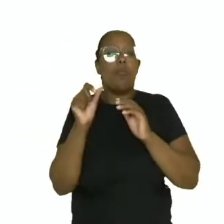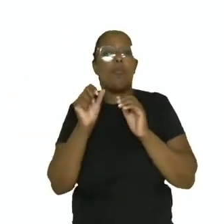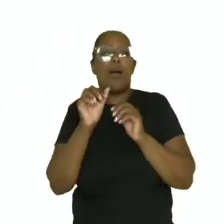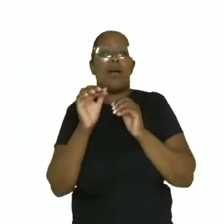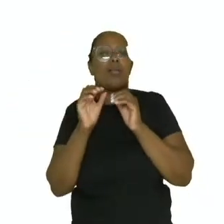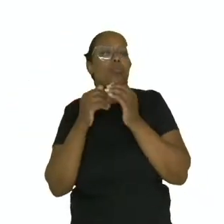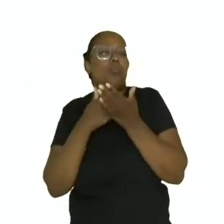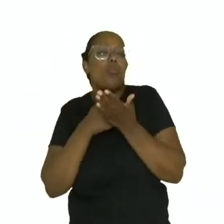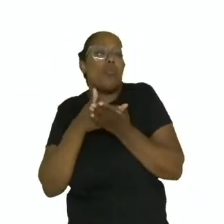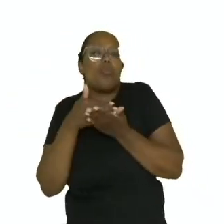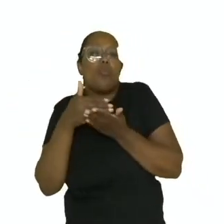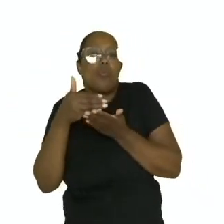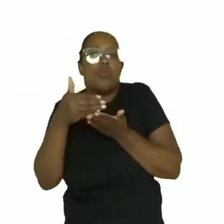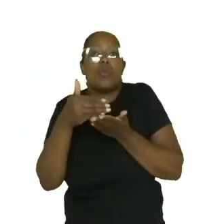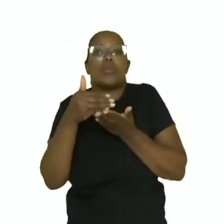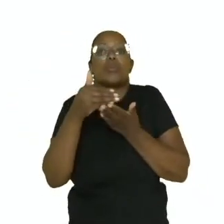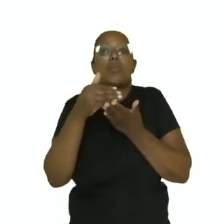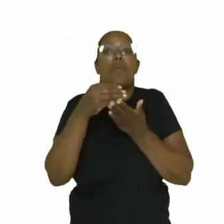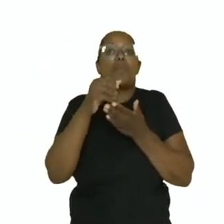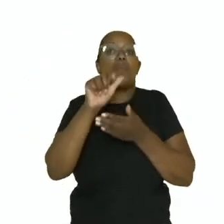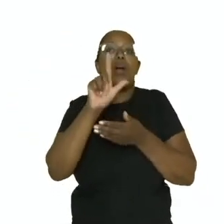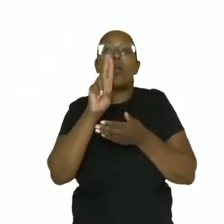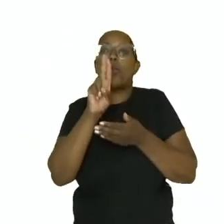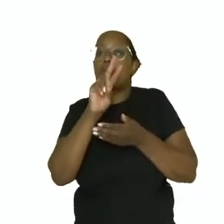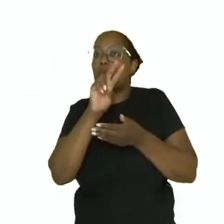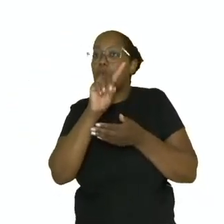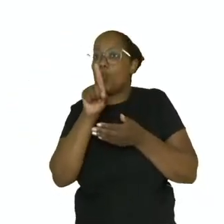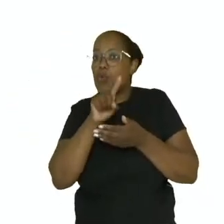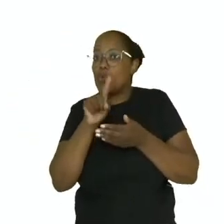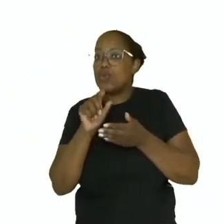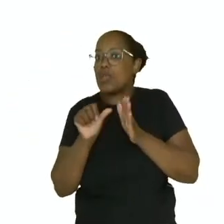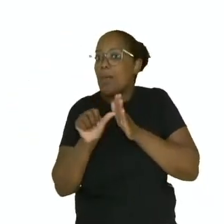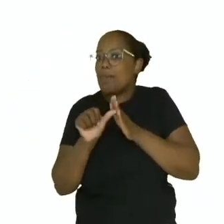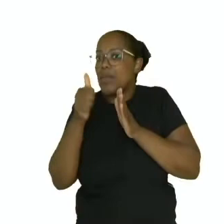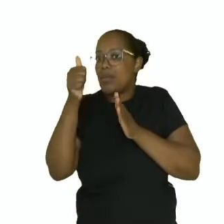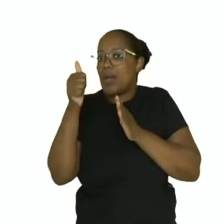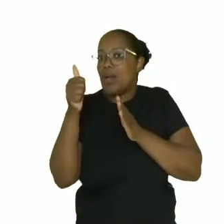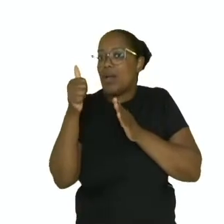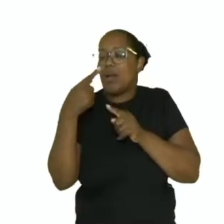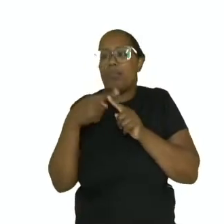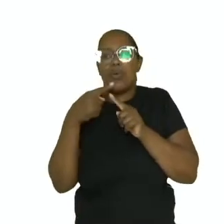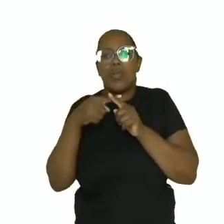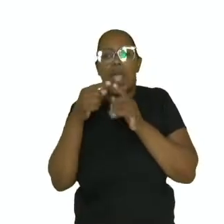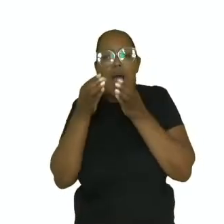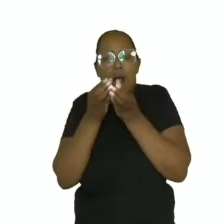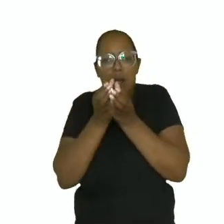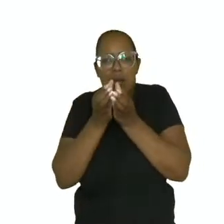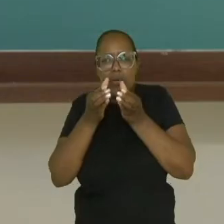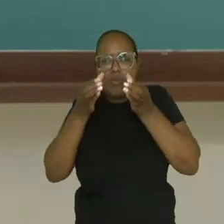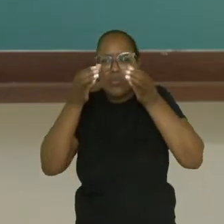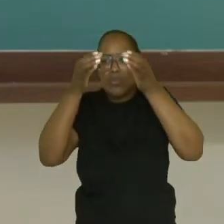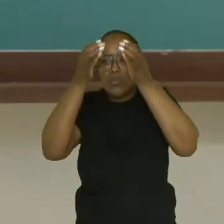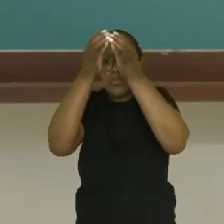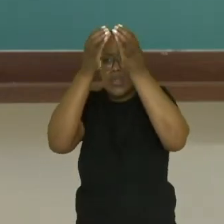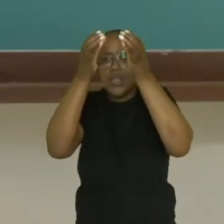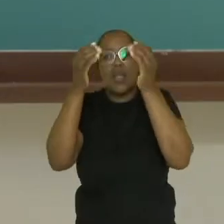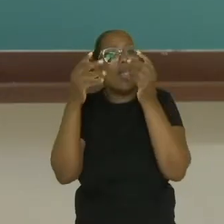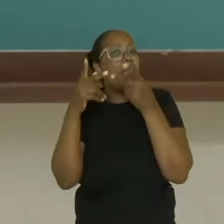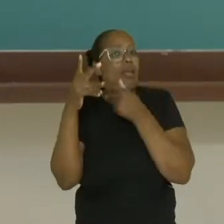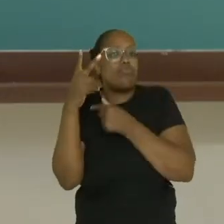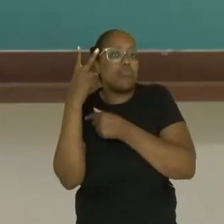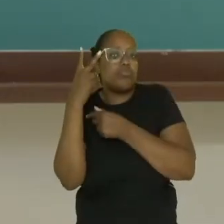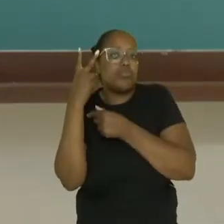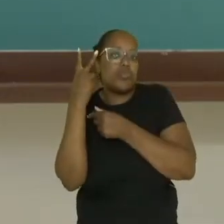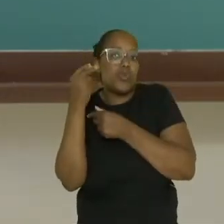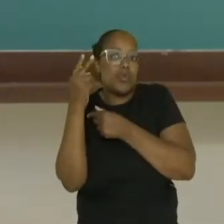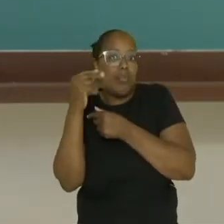ele é uma fonte primária de luz natural, enquanto que as lâmpadas são fontes de luz artificiais. Então